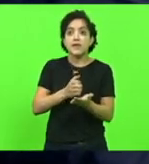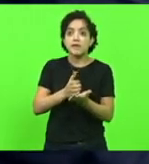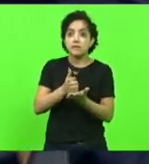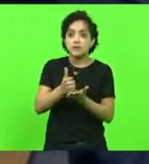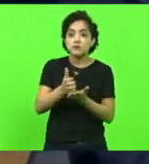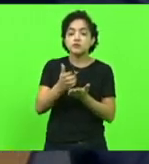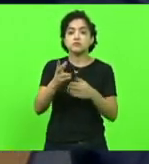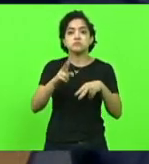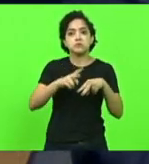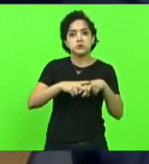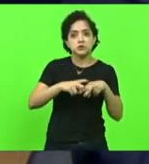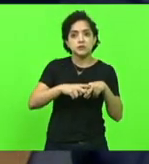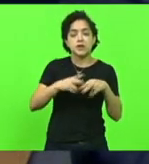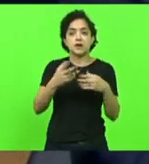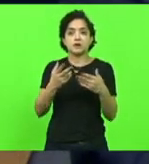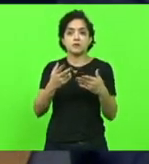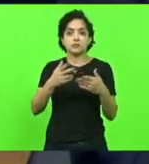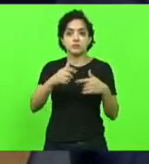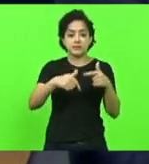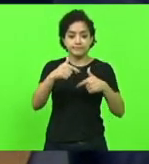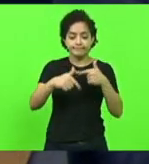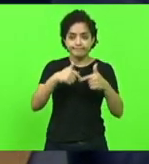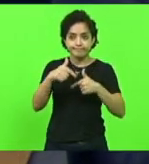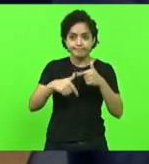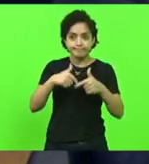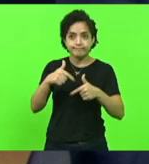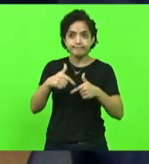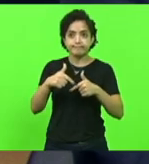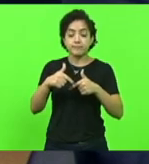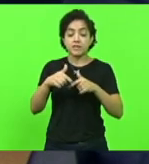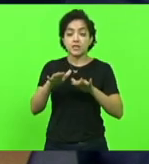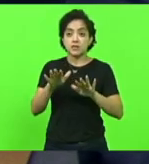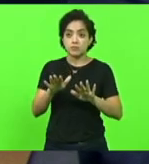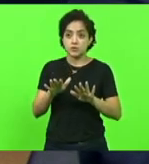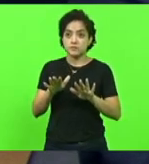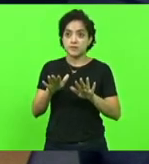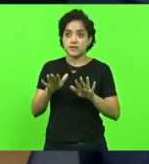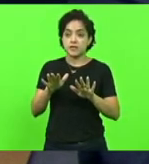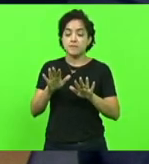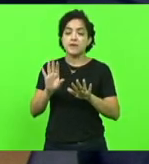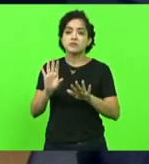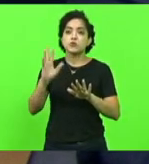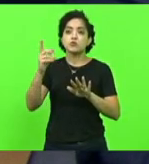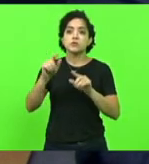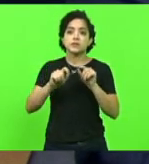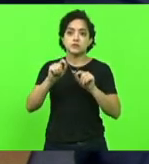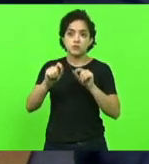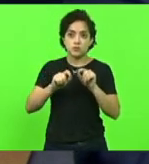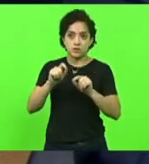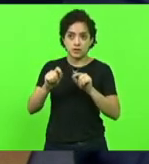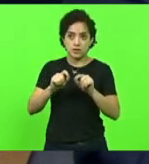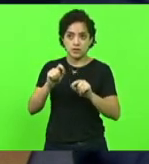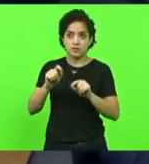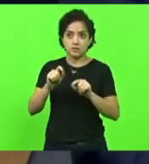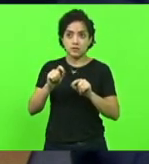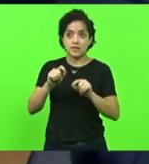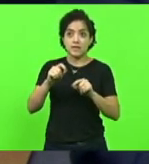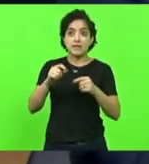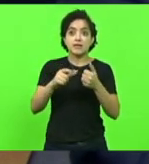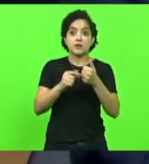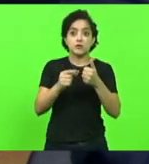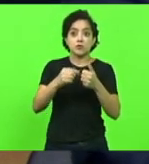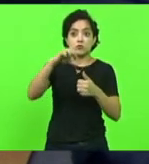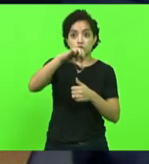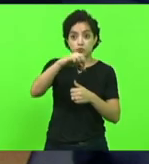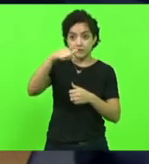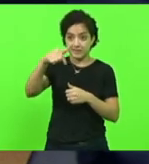prisional e agente penitenciário. Pois bem, o que acontece? O referido dispositivo que o 97 em tela,